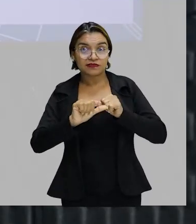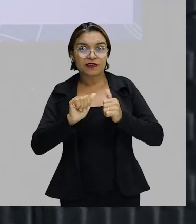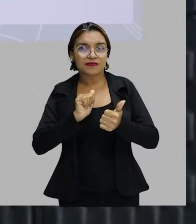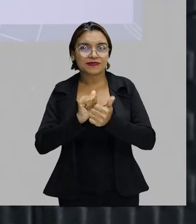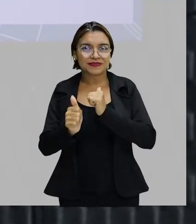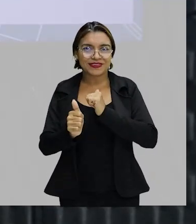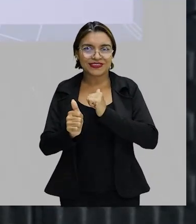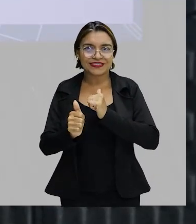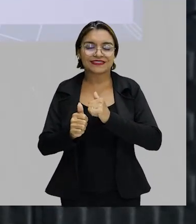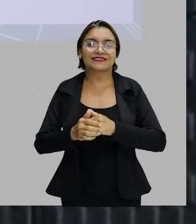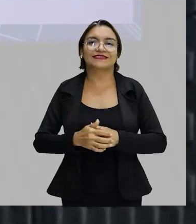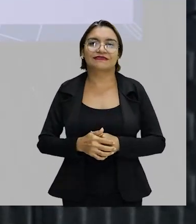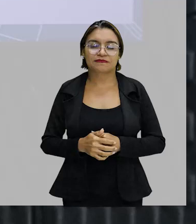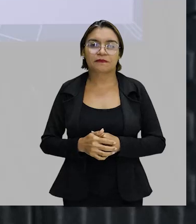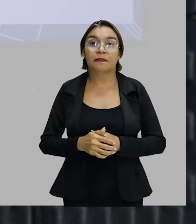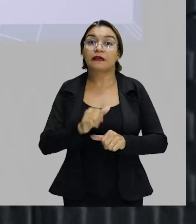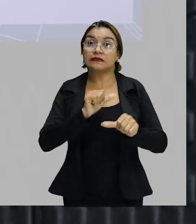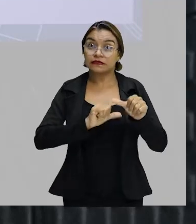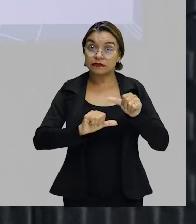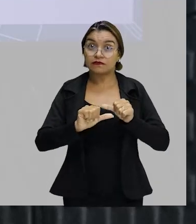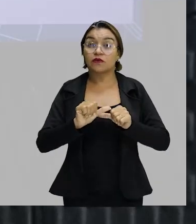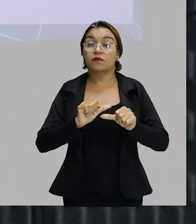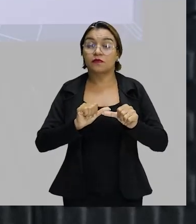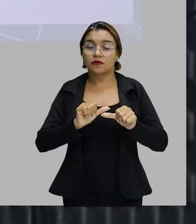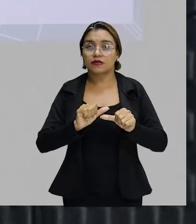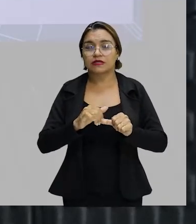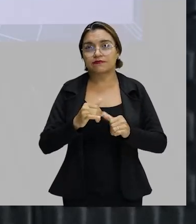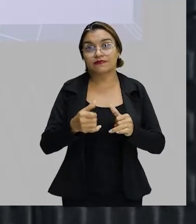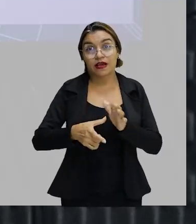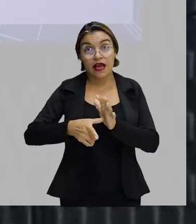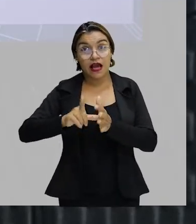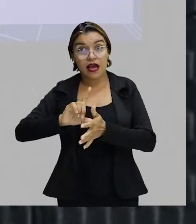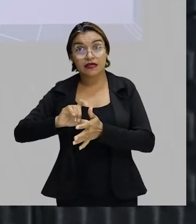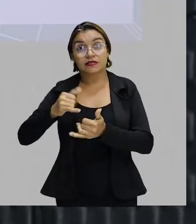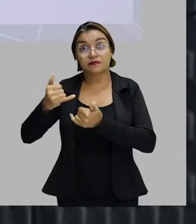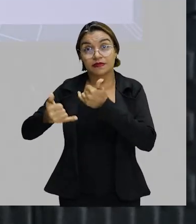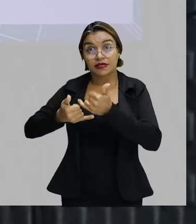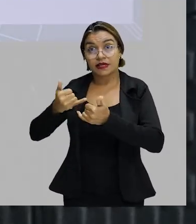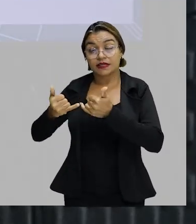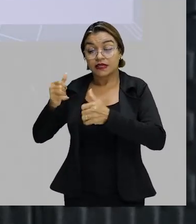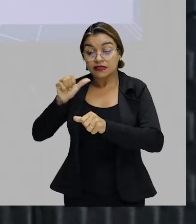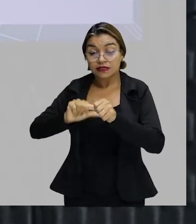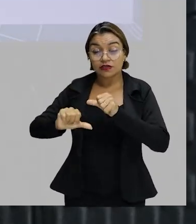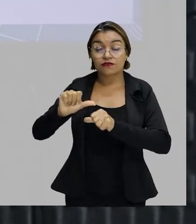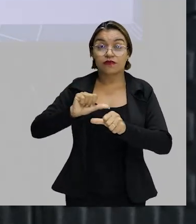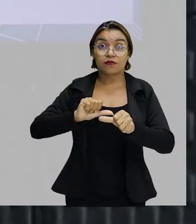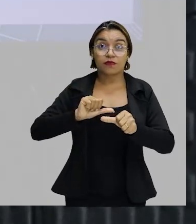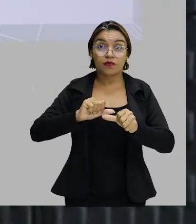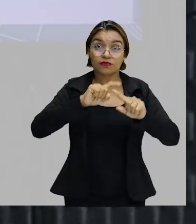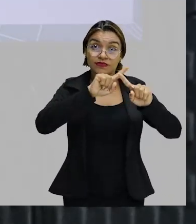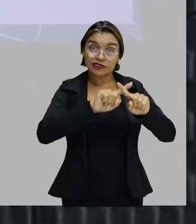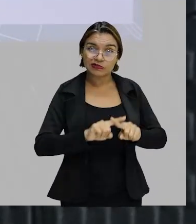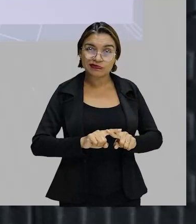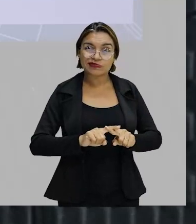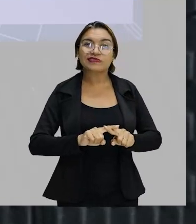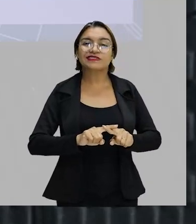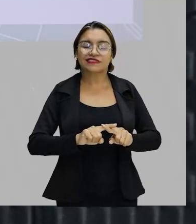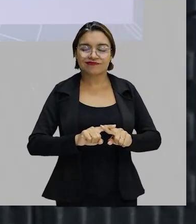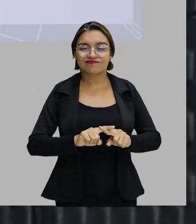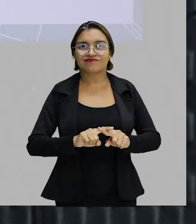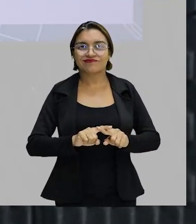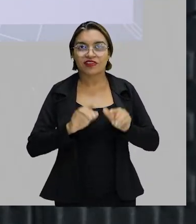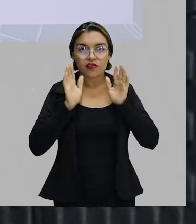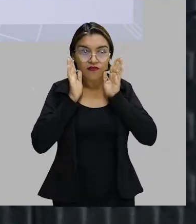Esporte ela se transforme de algo que era lúdico para algo que é disputado ali que Visa